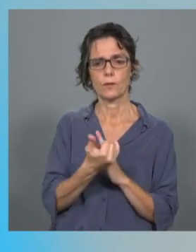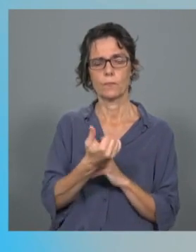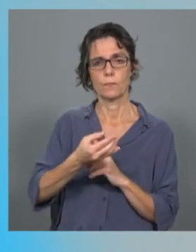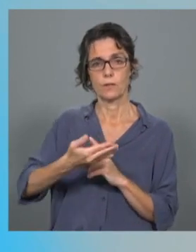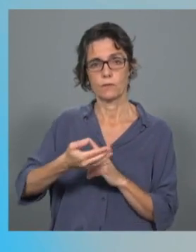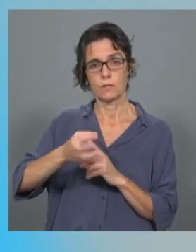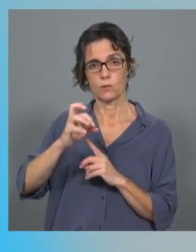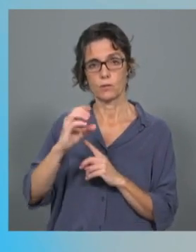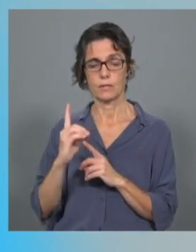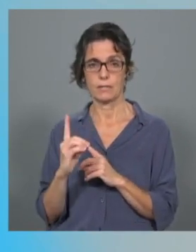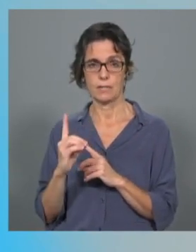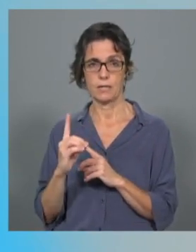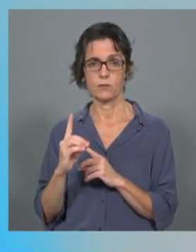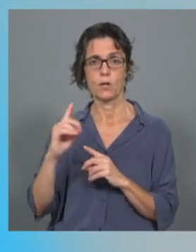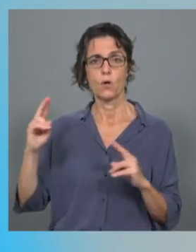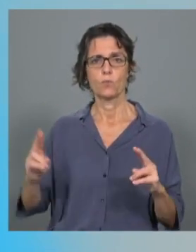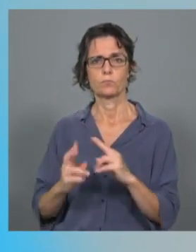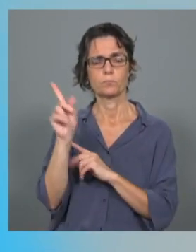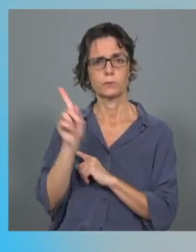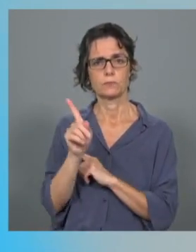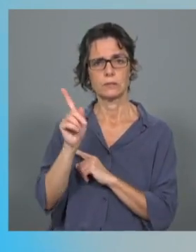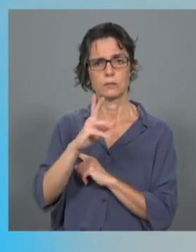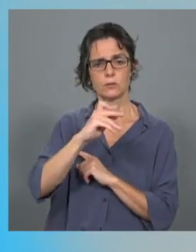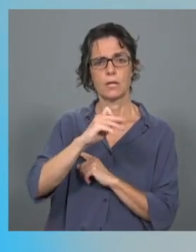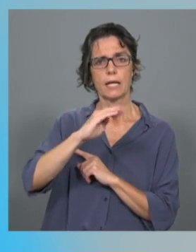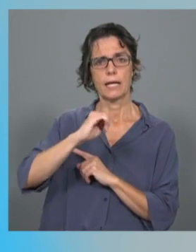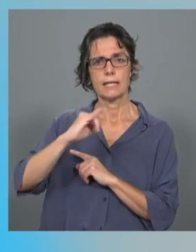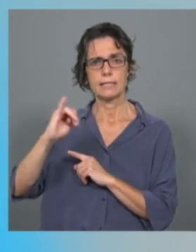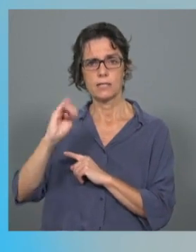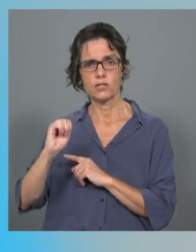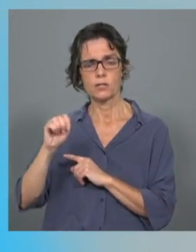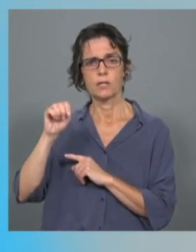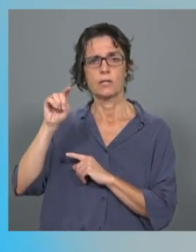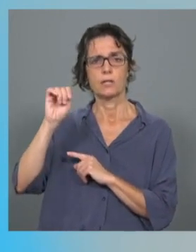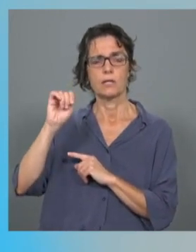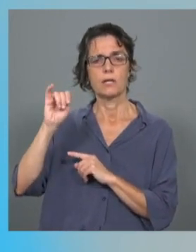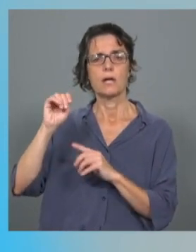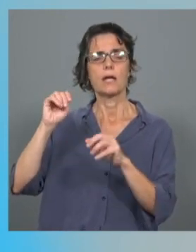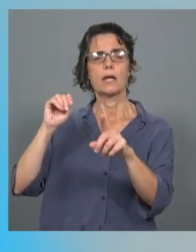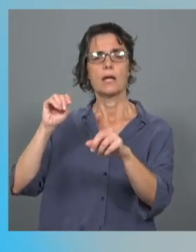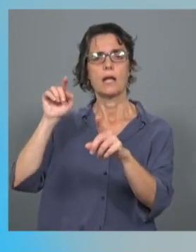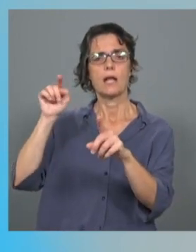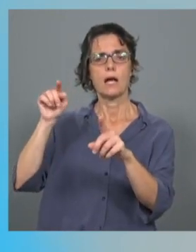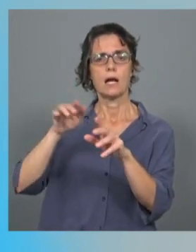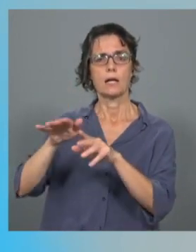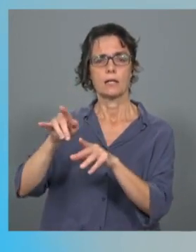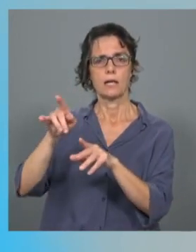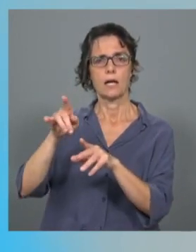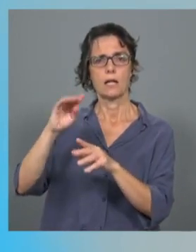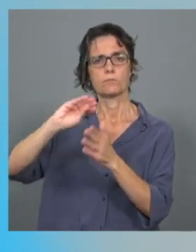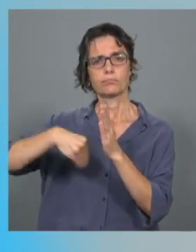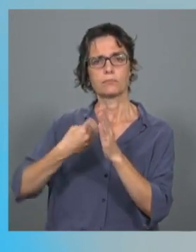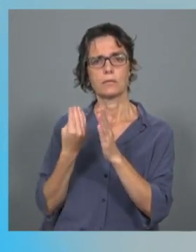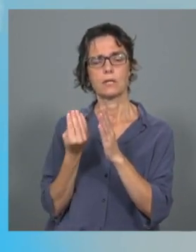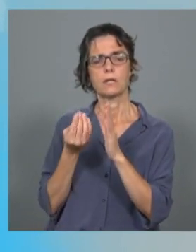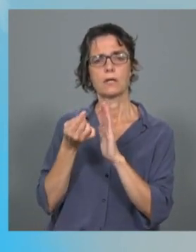encontro interreligioso de Assis, que depois voltou novamente, quando foi assinado o Decálogo de Assis para a Paz, depois o Papa Bento